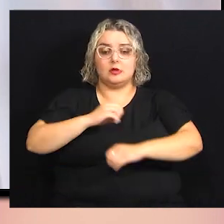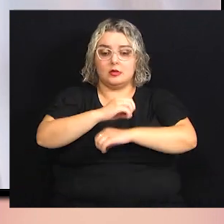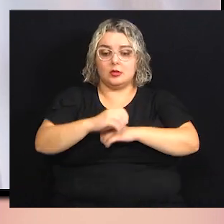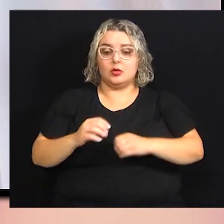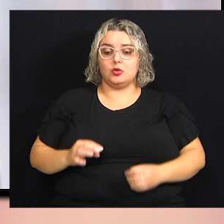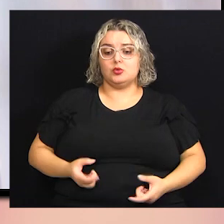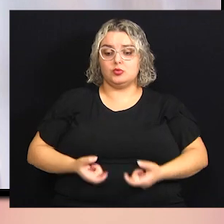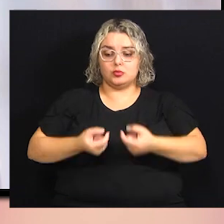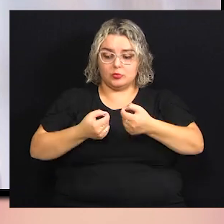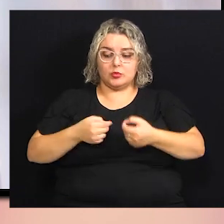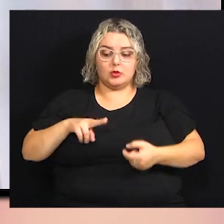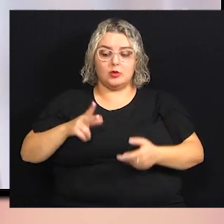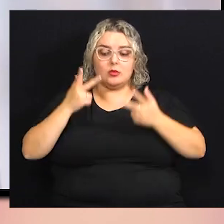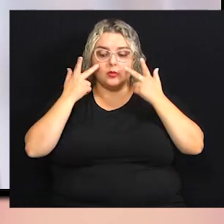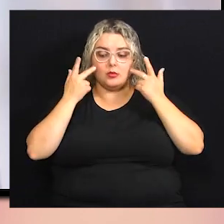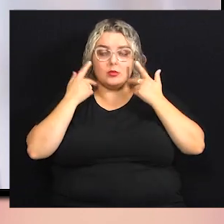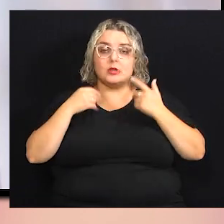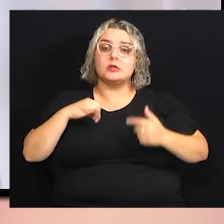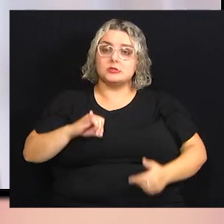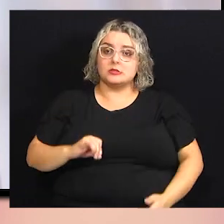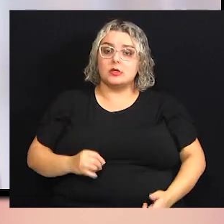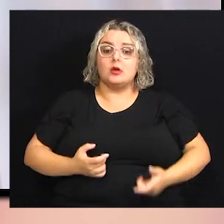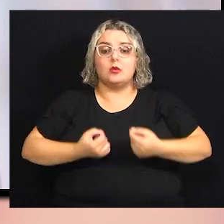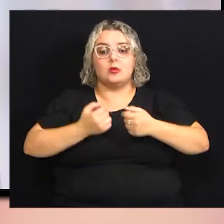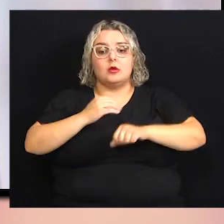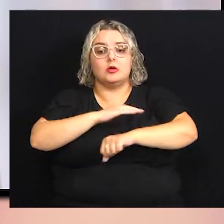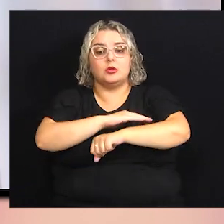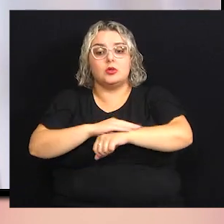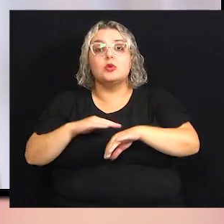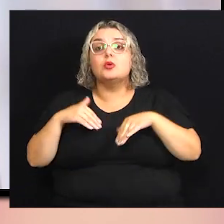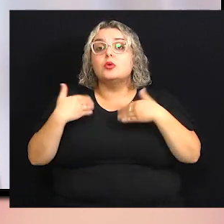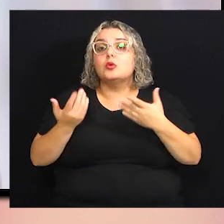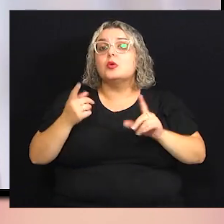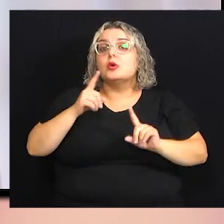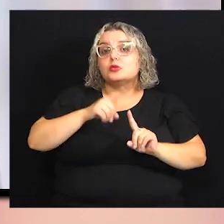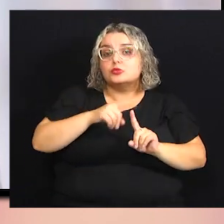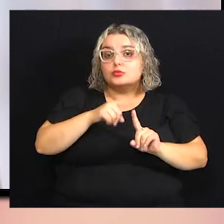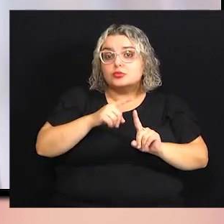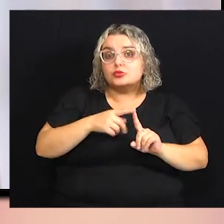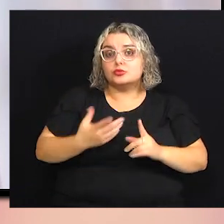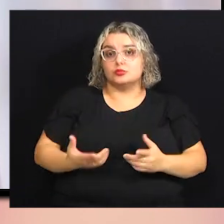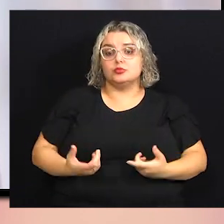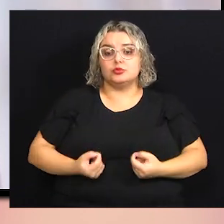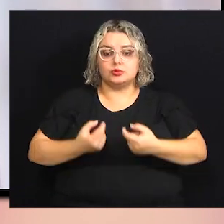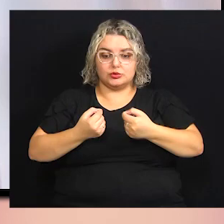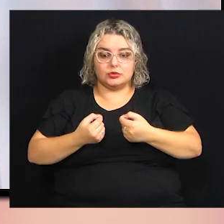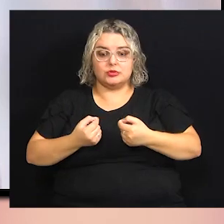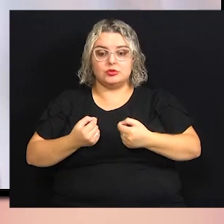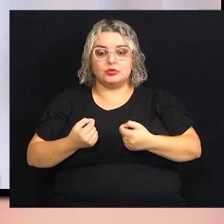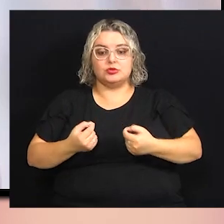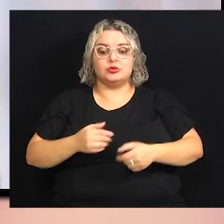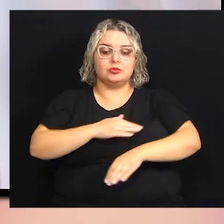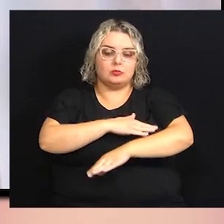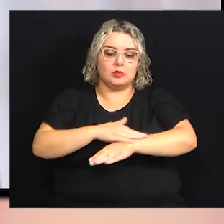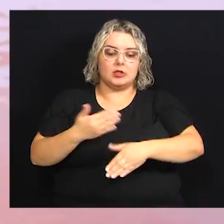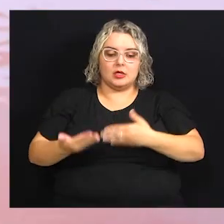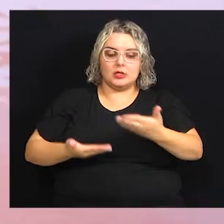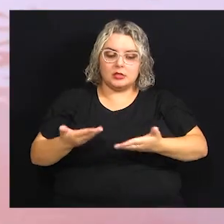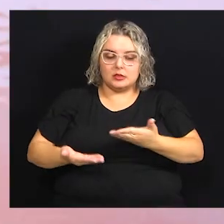célula normal. E aí vai vir o diagnóstico se aquilo é um câncer de pele e qual é o tipo de câncer de pele para definir o